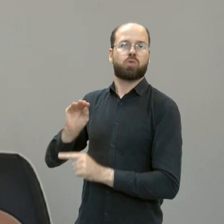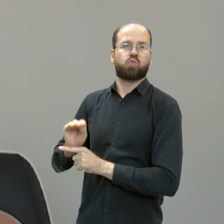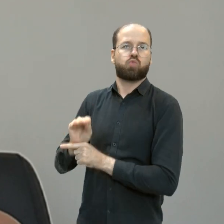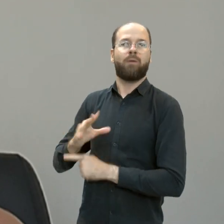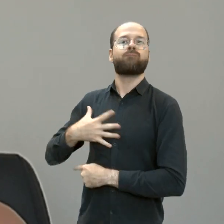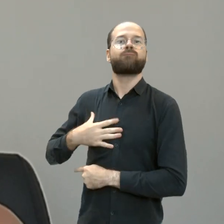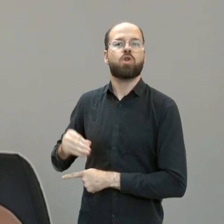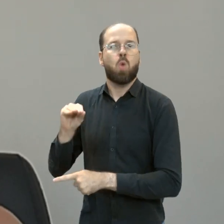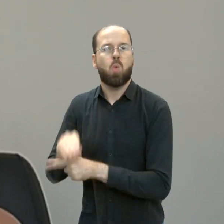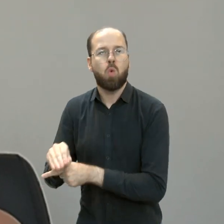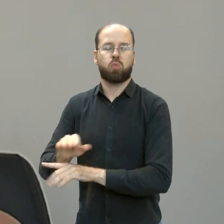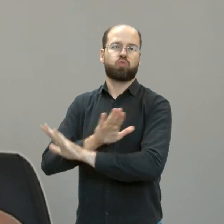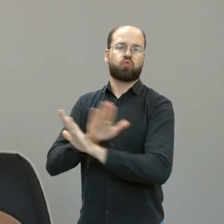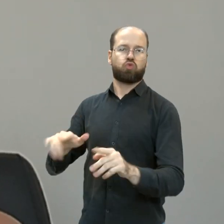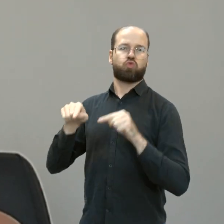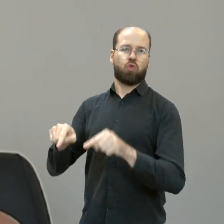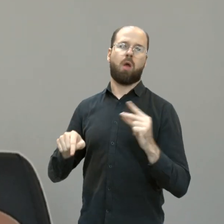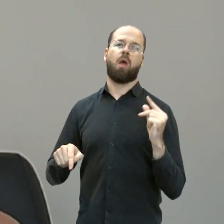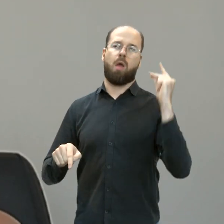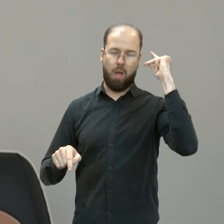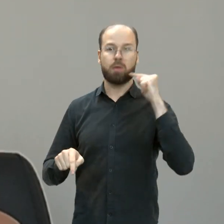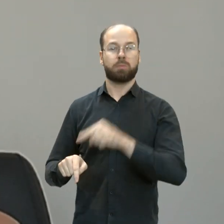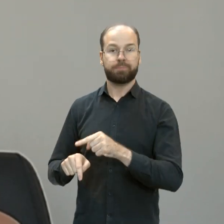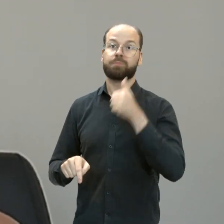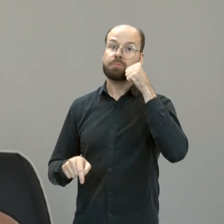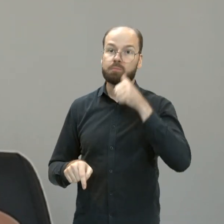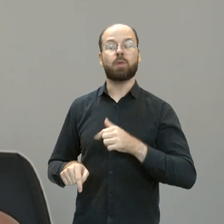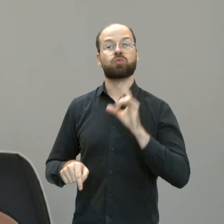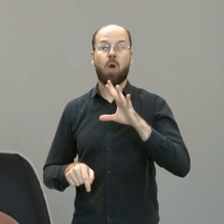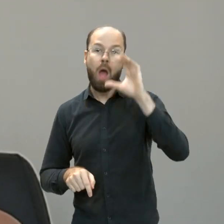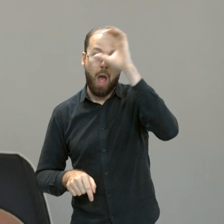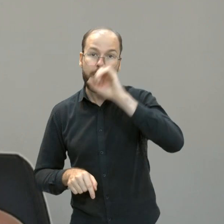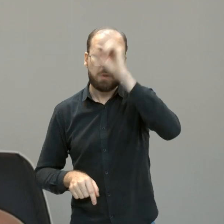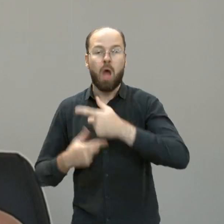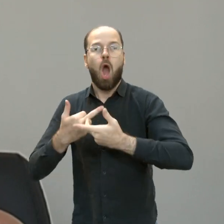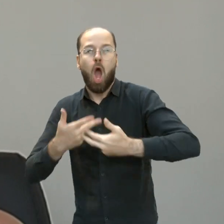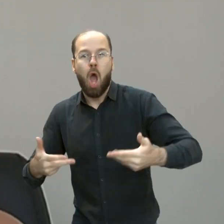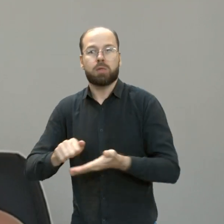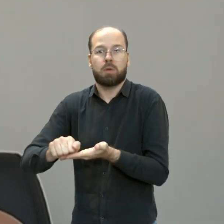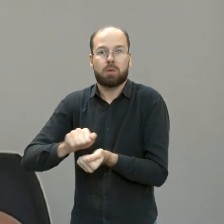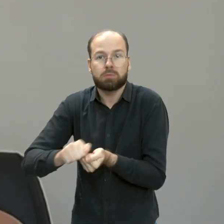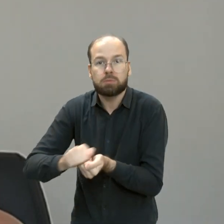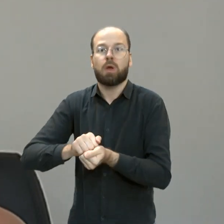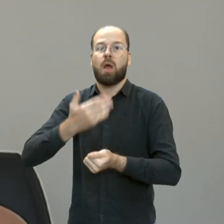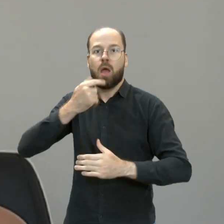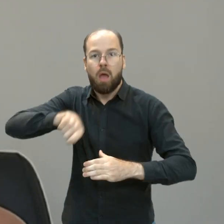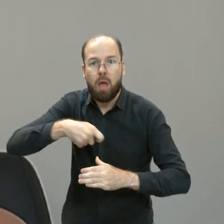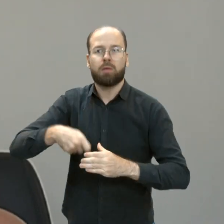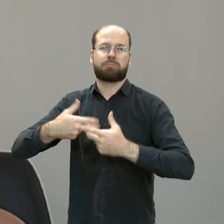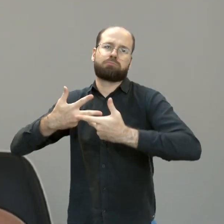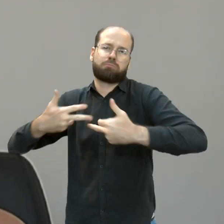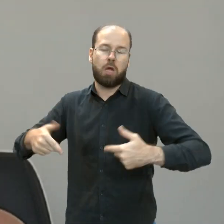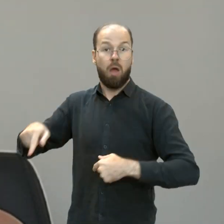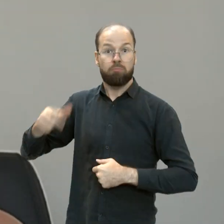formação dos filhos, que eram formadas para as prendas domésticas, né? E nunca para serem intelectuais, e nunca